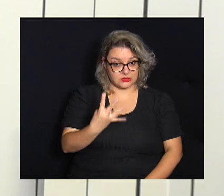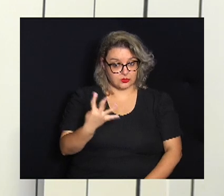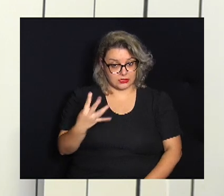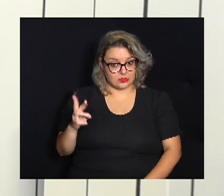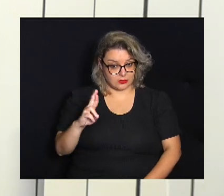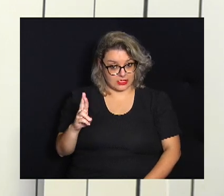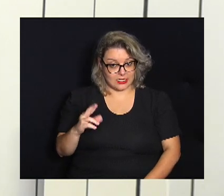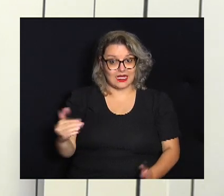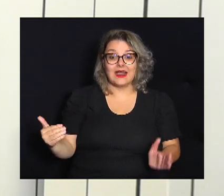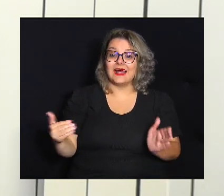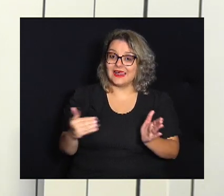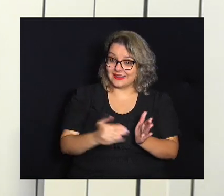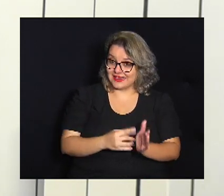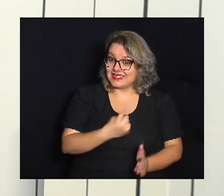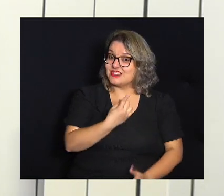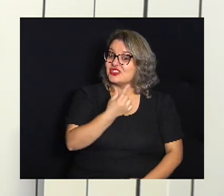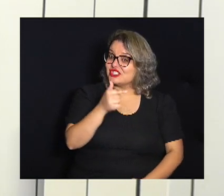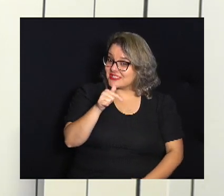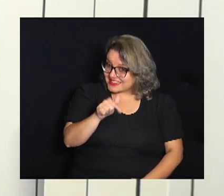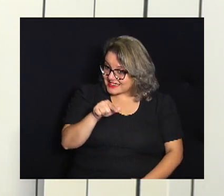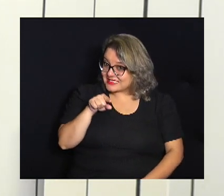1.344 a R$